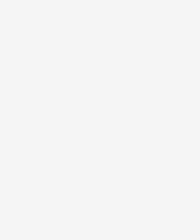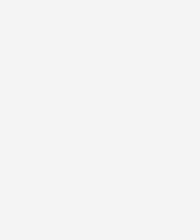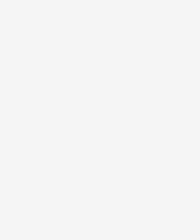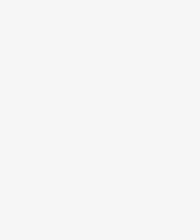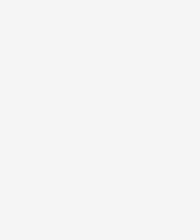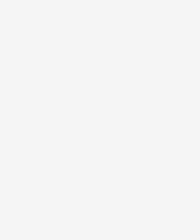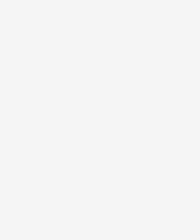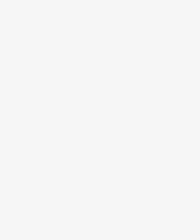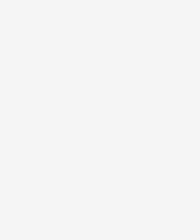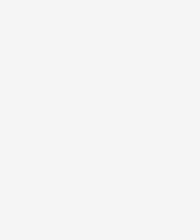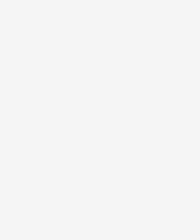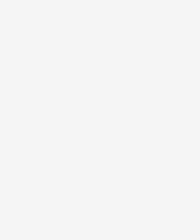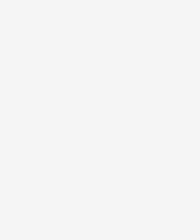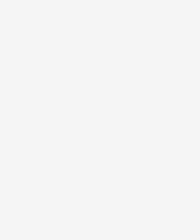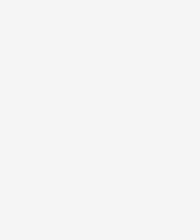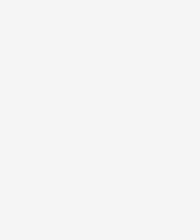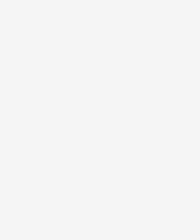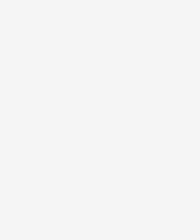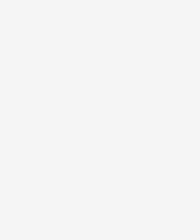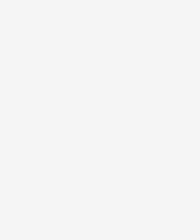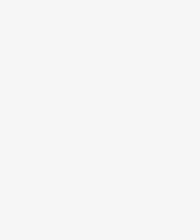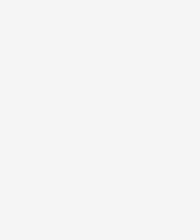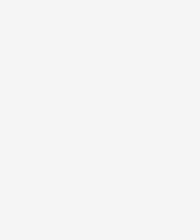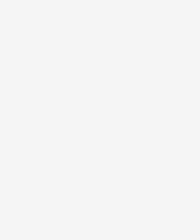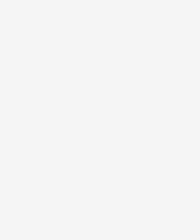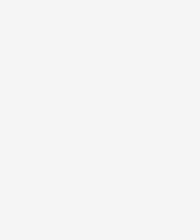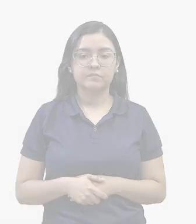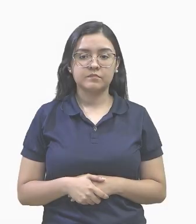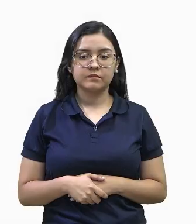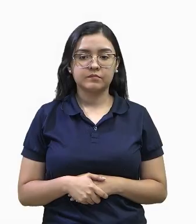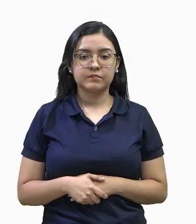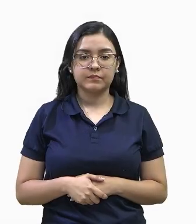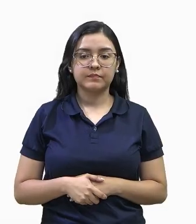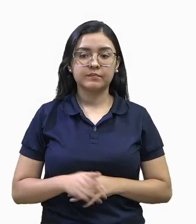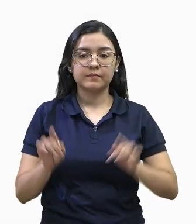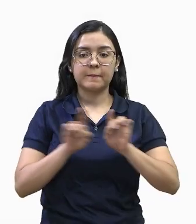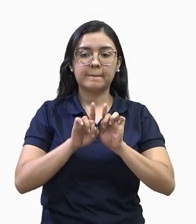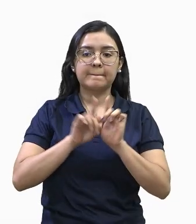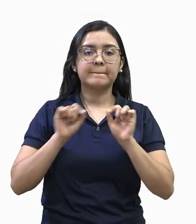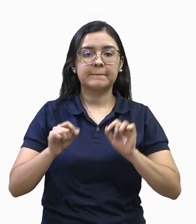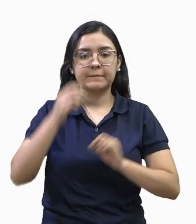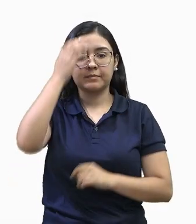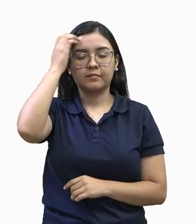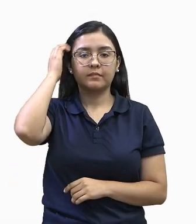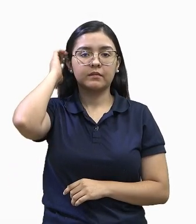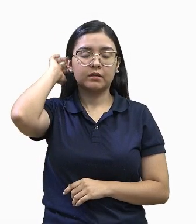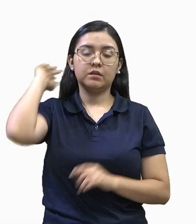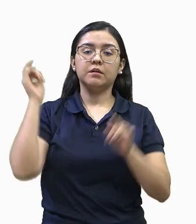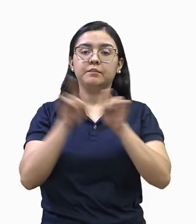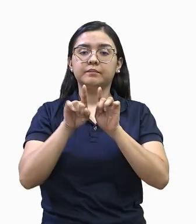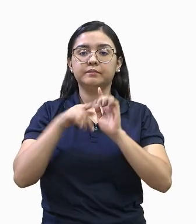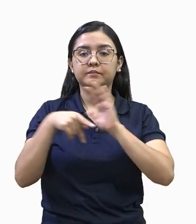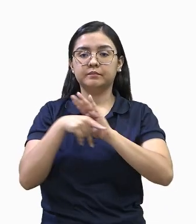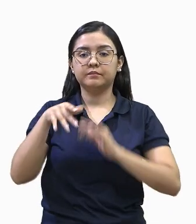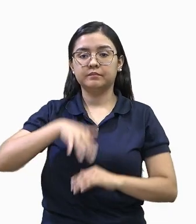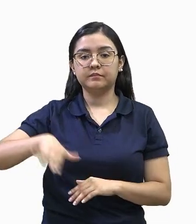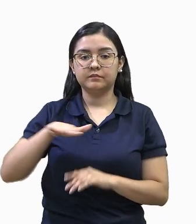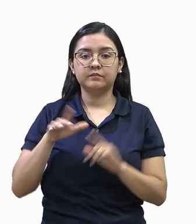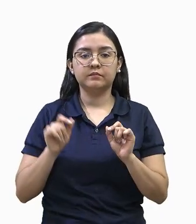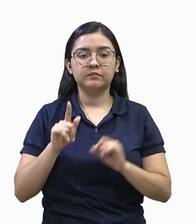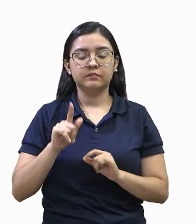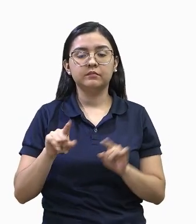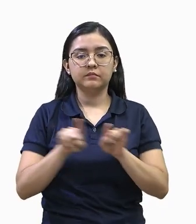rendimento, né? Aquela ginástica voltada para o aperfeiçoamento físico, mas também existe o segmento da ginástica